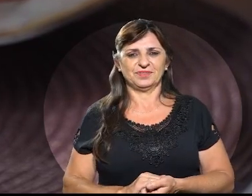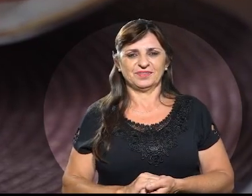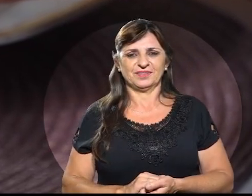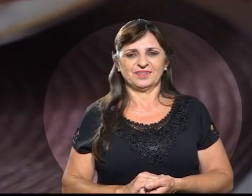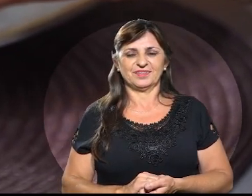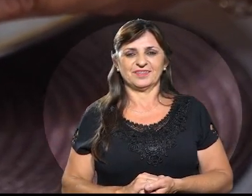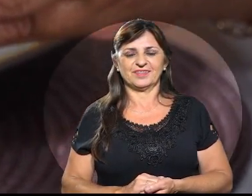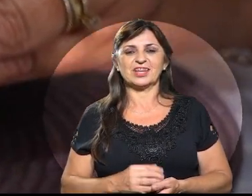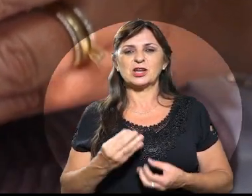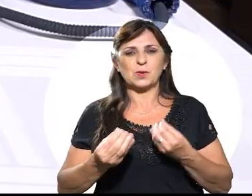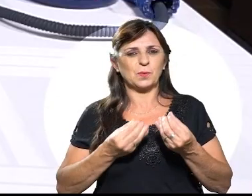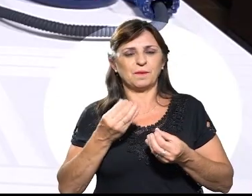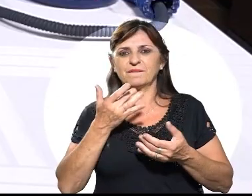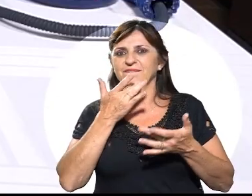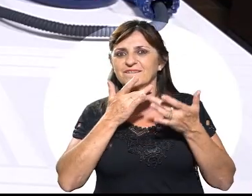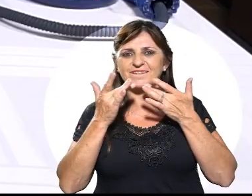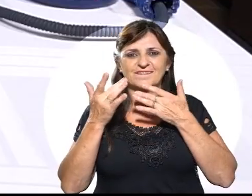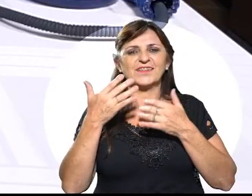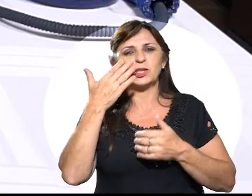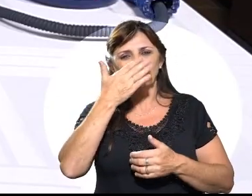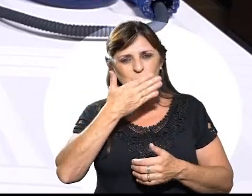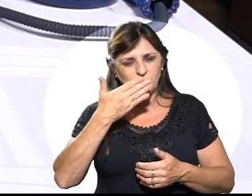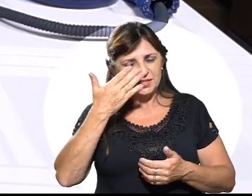vou provar o doce.